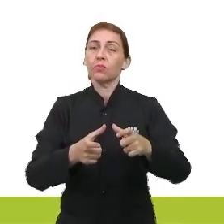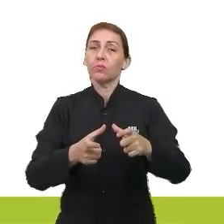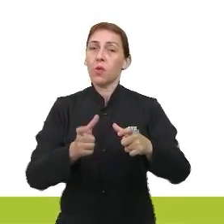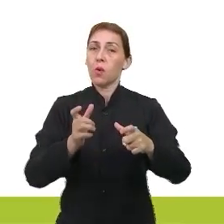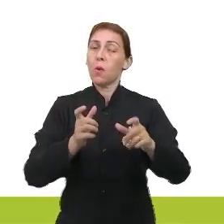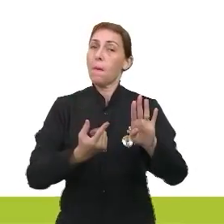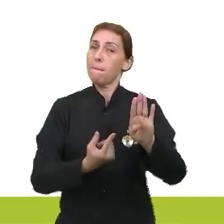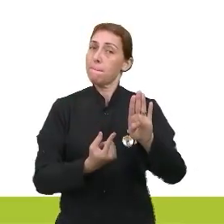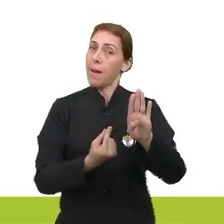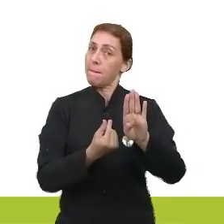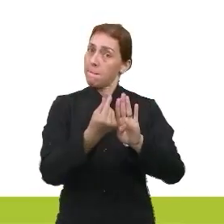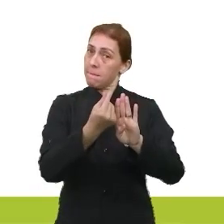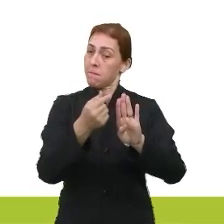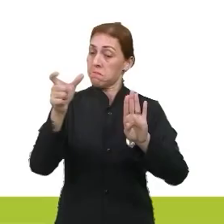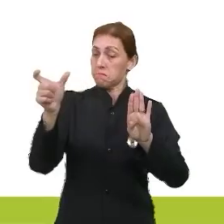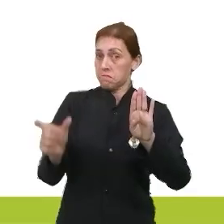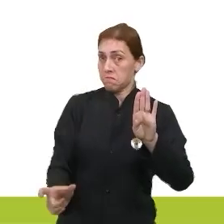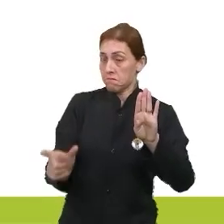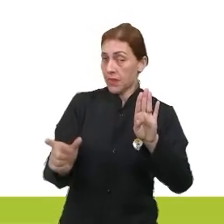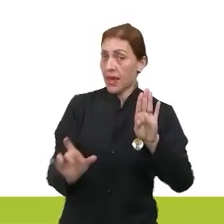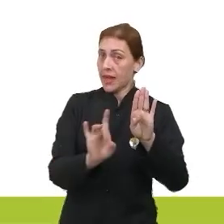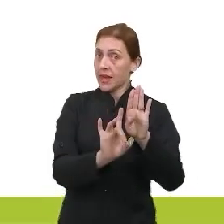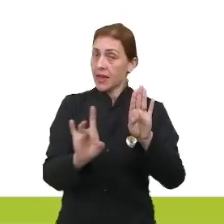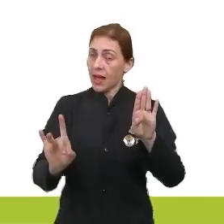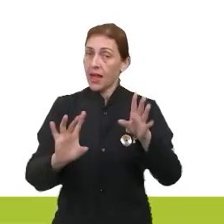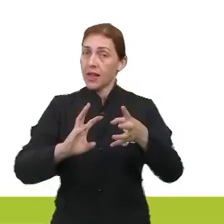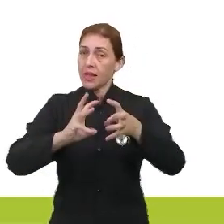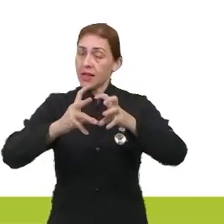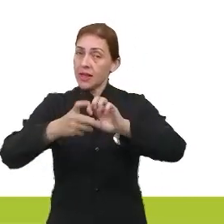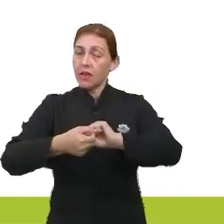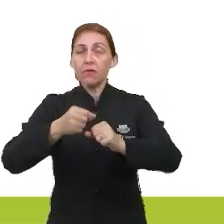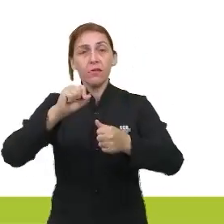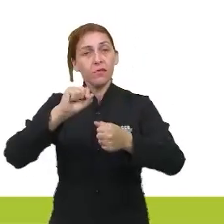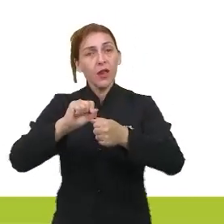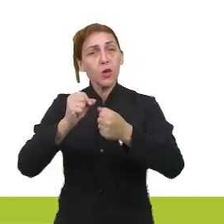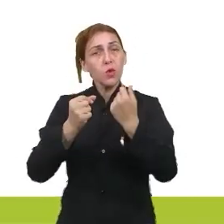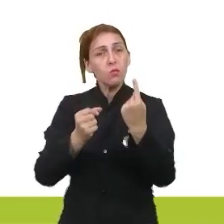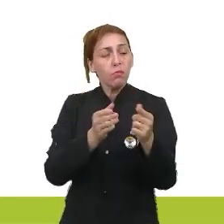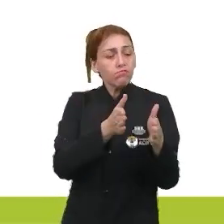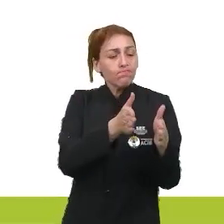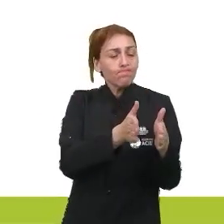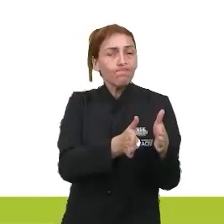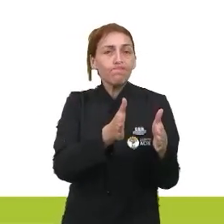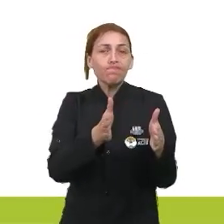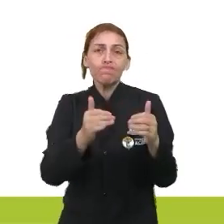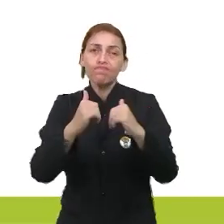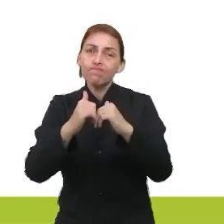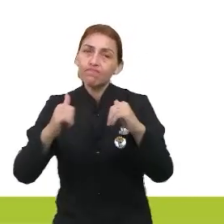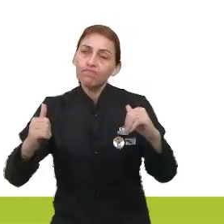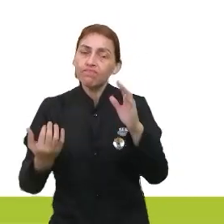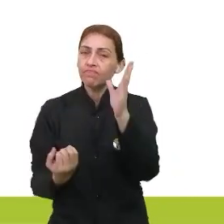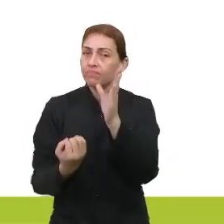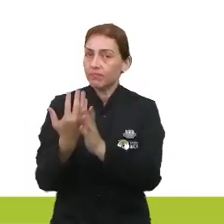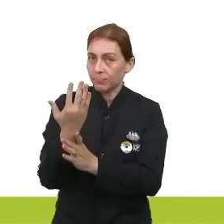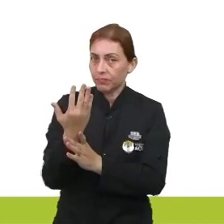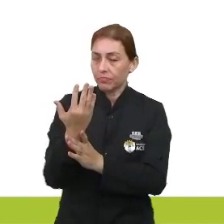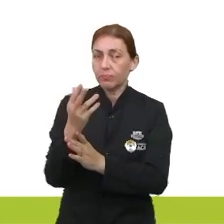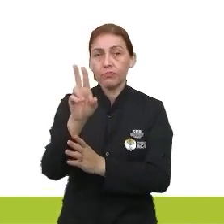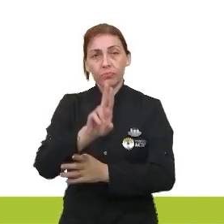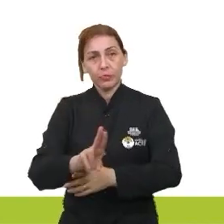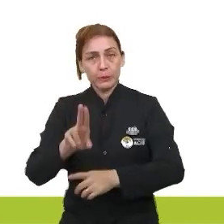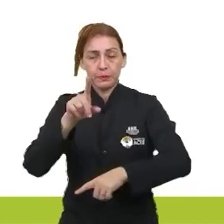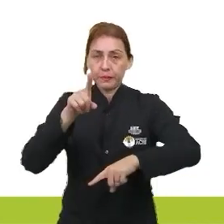daquele galpão, cada artesão deste faz uma etapa da produção. E aí eles